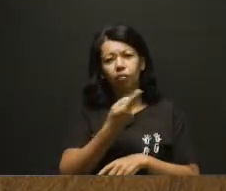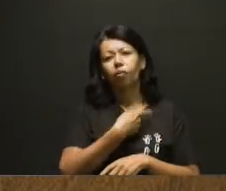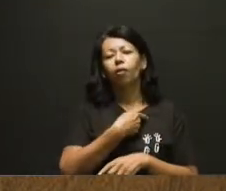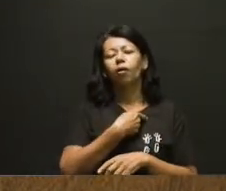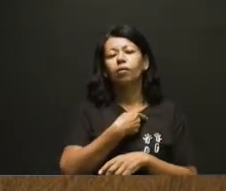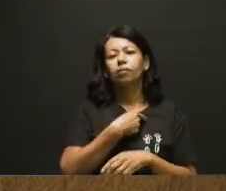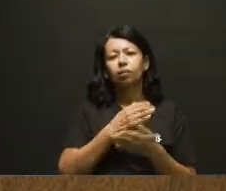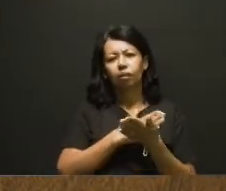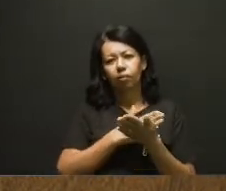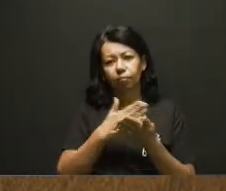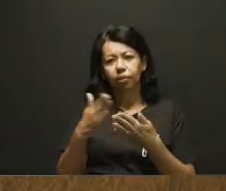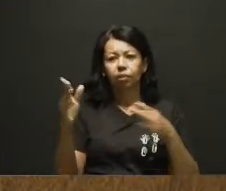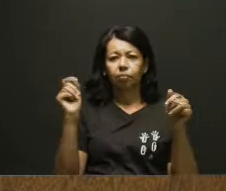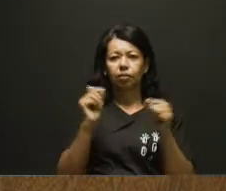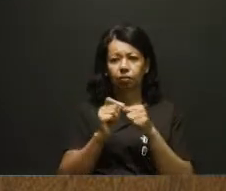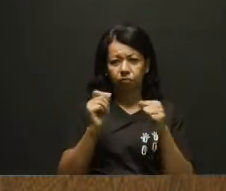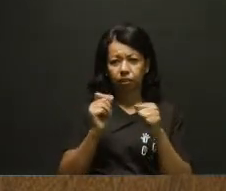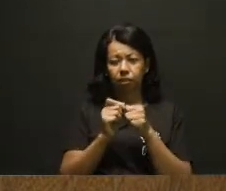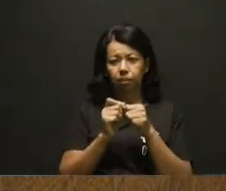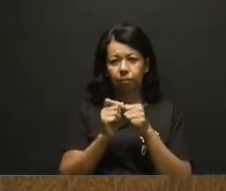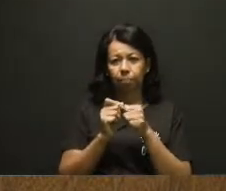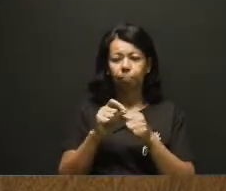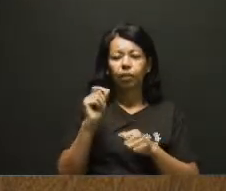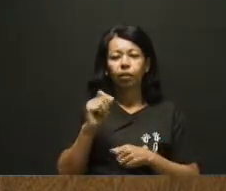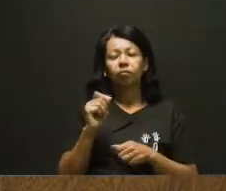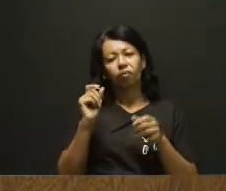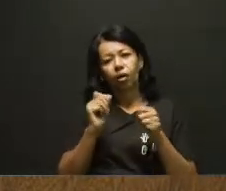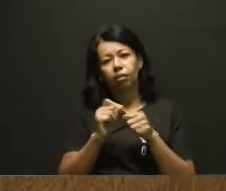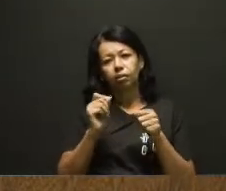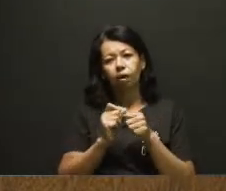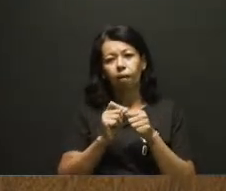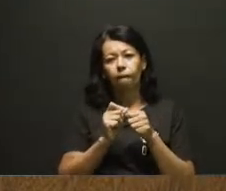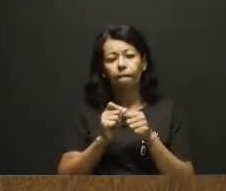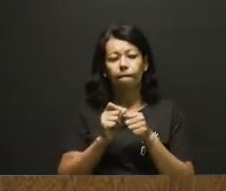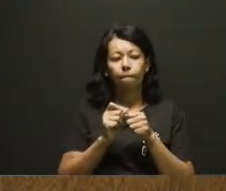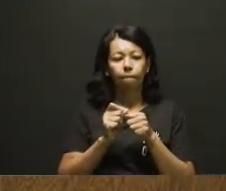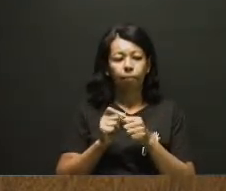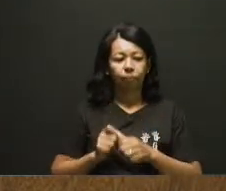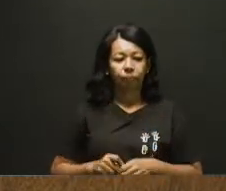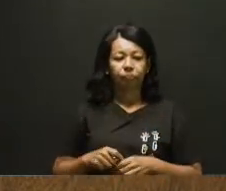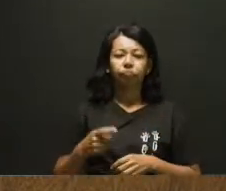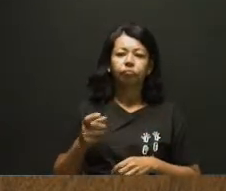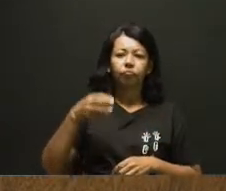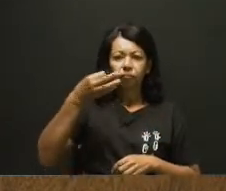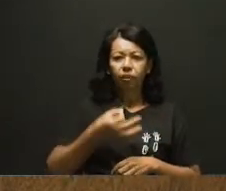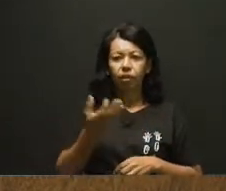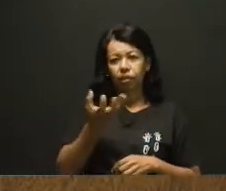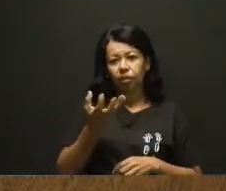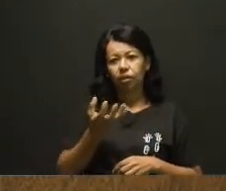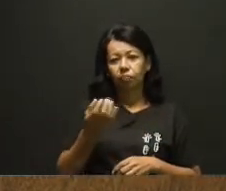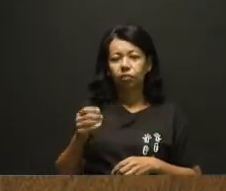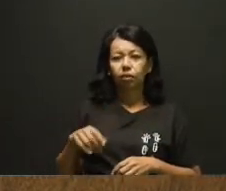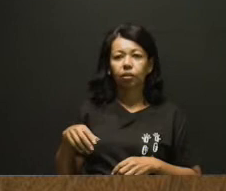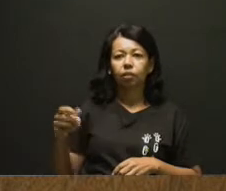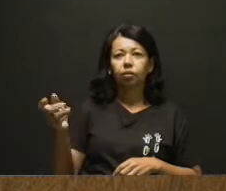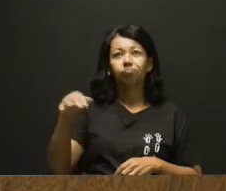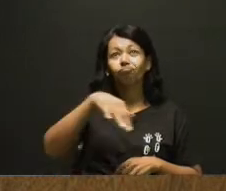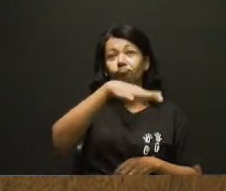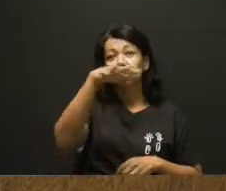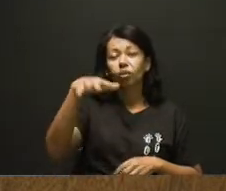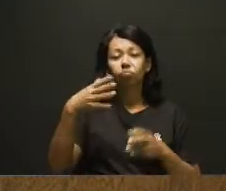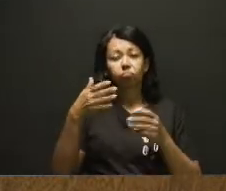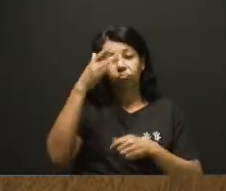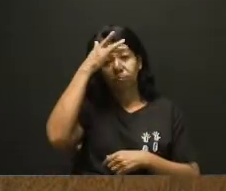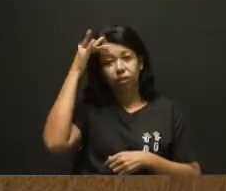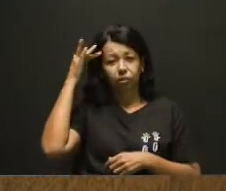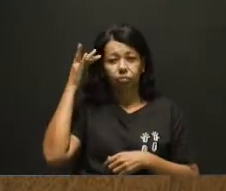nós estamos fazendo isso isso foi uma ação uma ação propositiva é óbvio que queríamos as galerias cheias mas